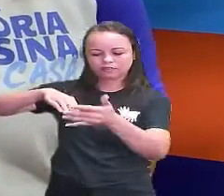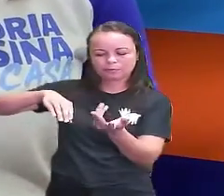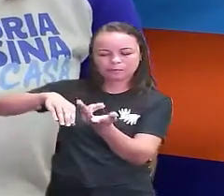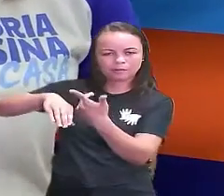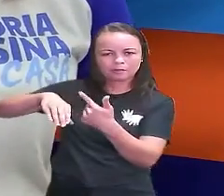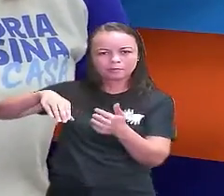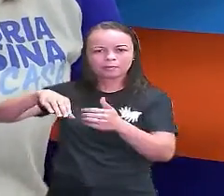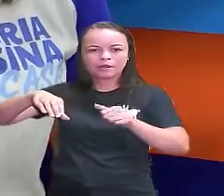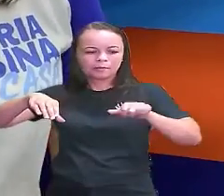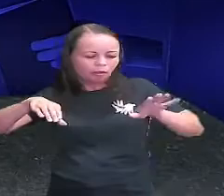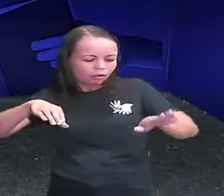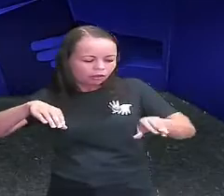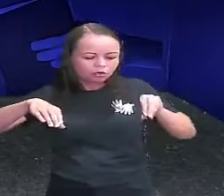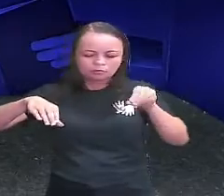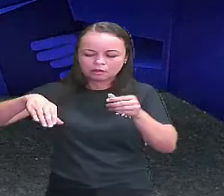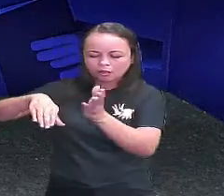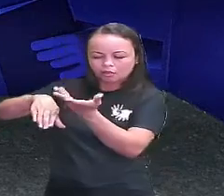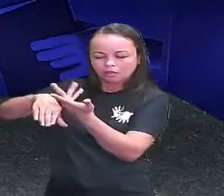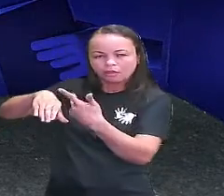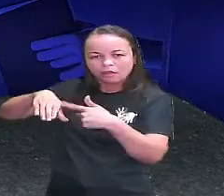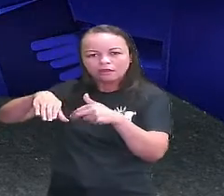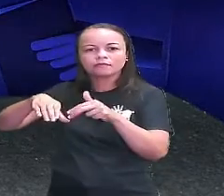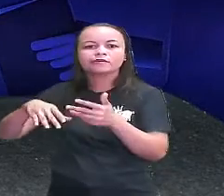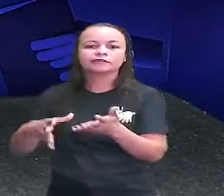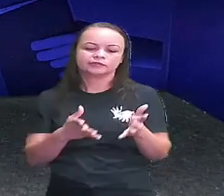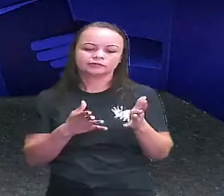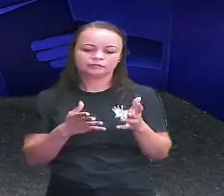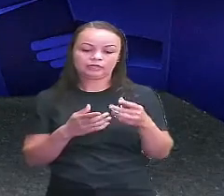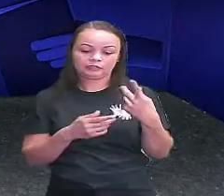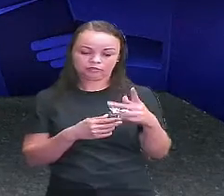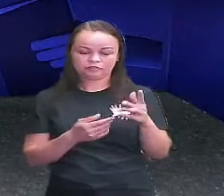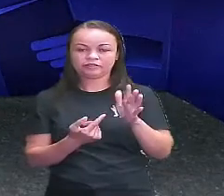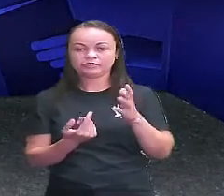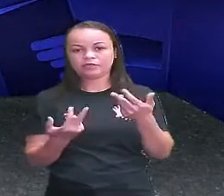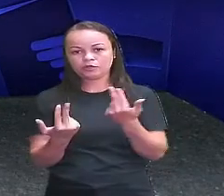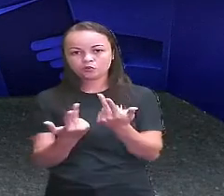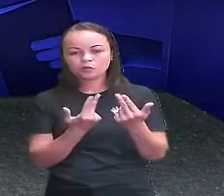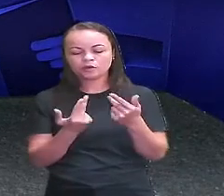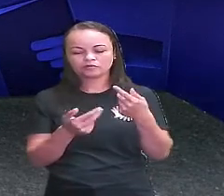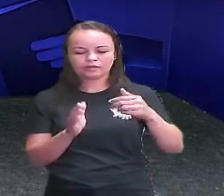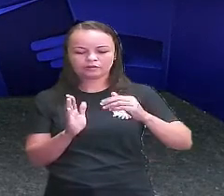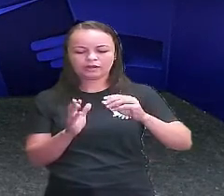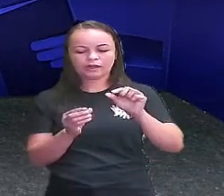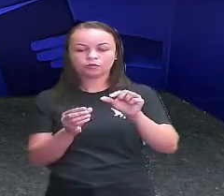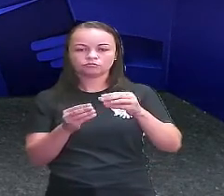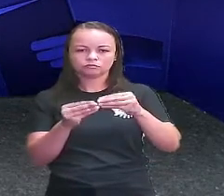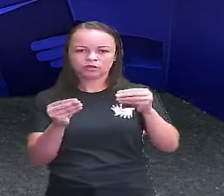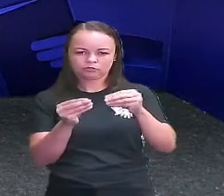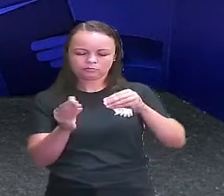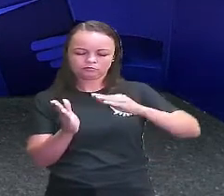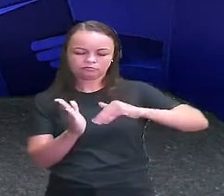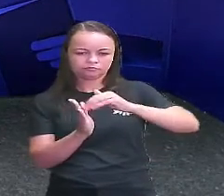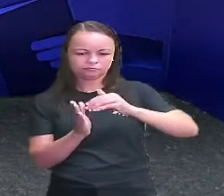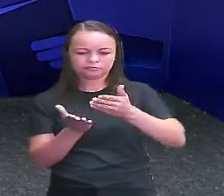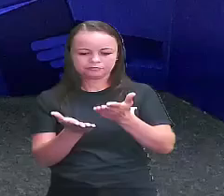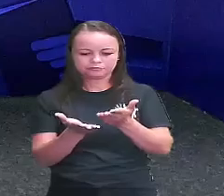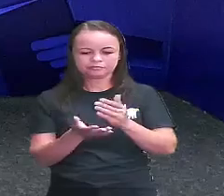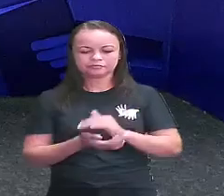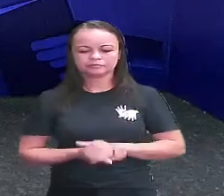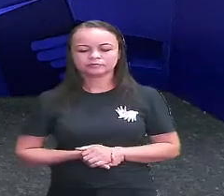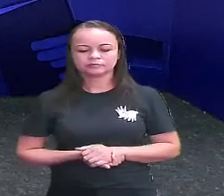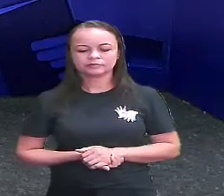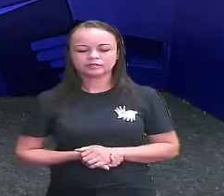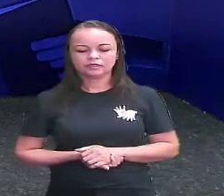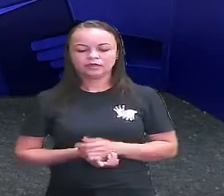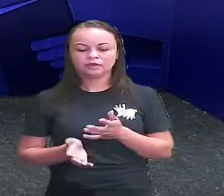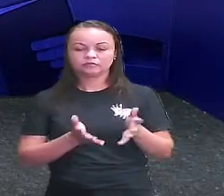a gente pode fazer a mesma coisa, olha só. Você vai melar aqui, ó, o algodãozinho, e aí você vai fazendo